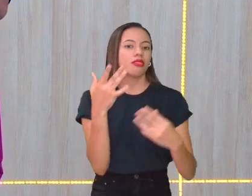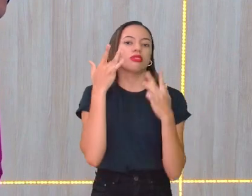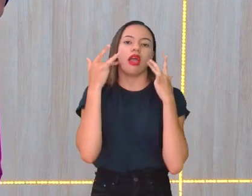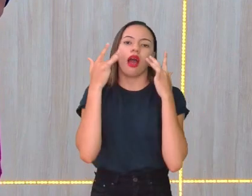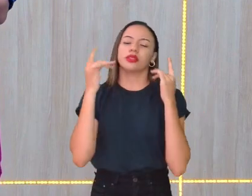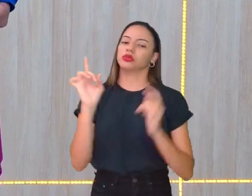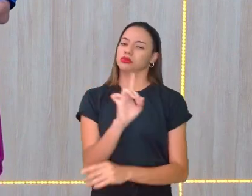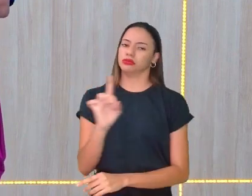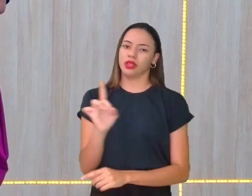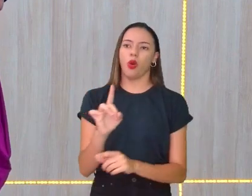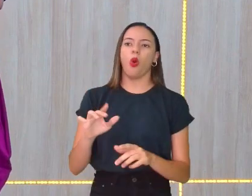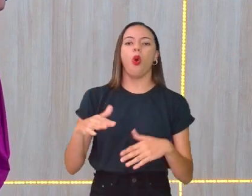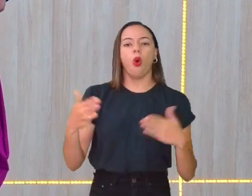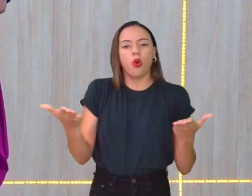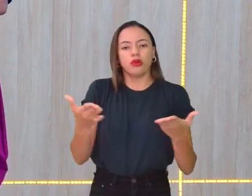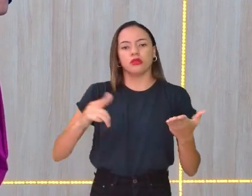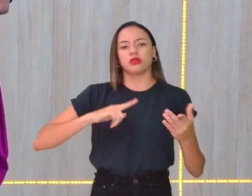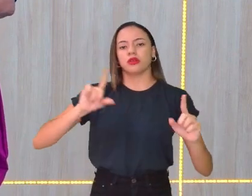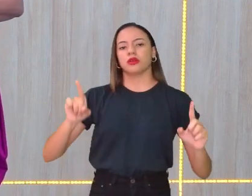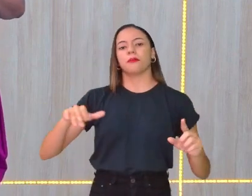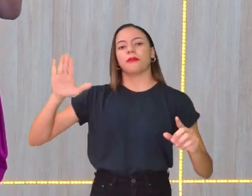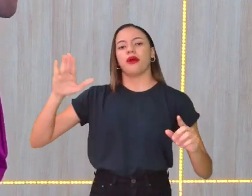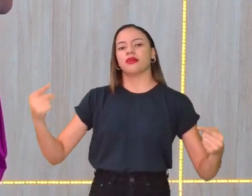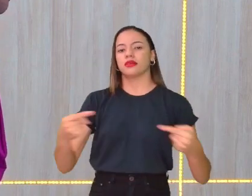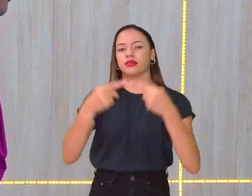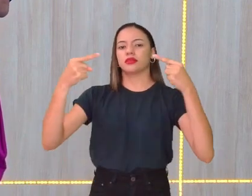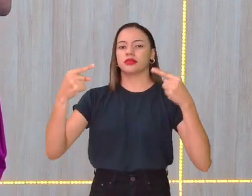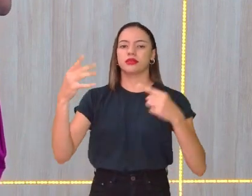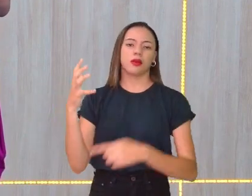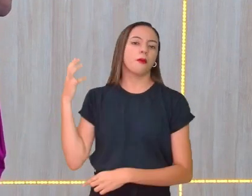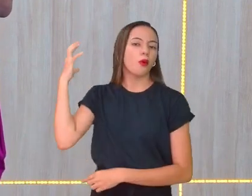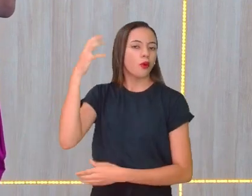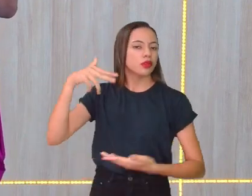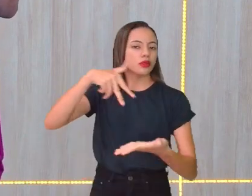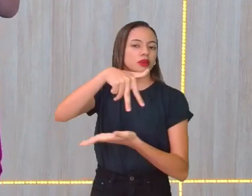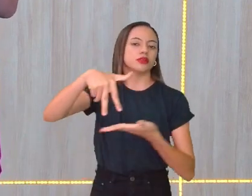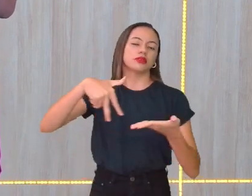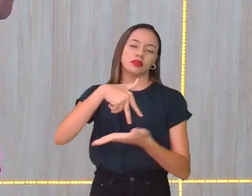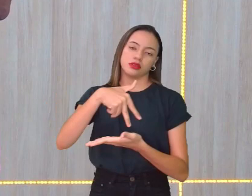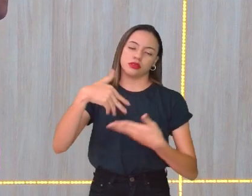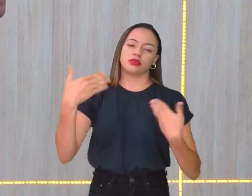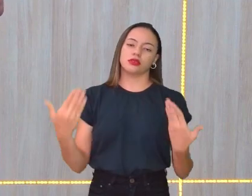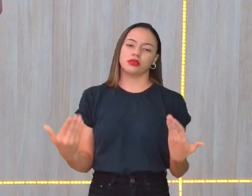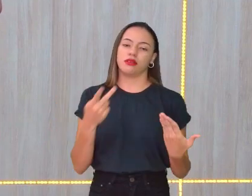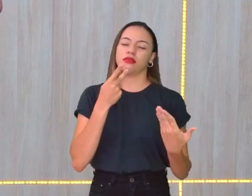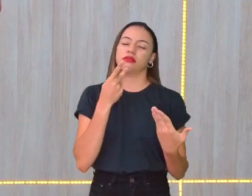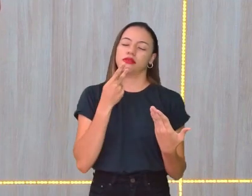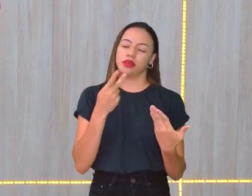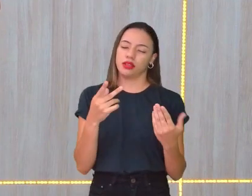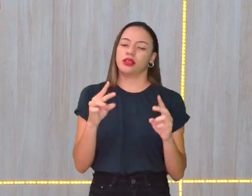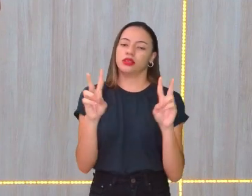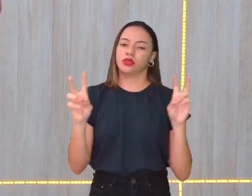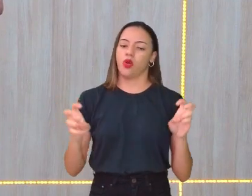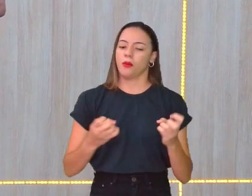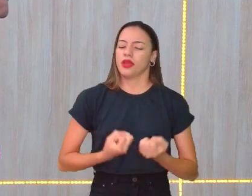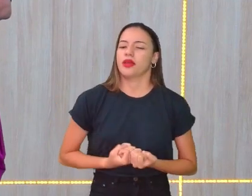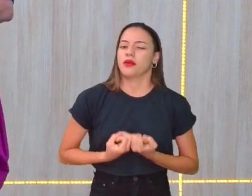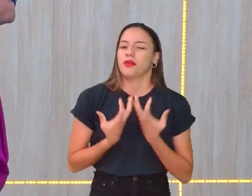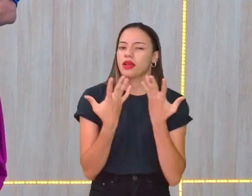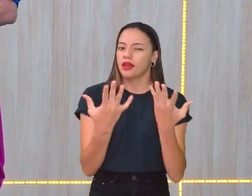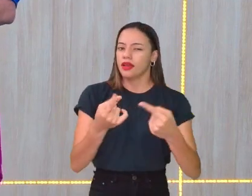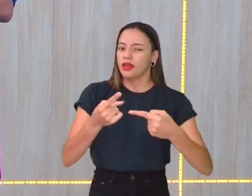dança, está mais música e dança. Tá? Então, a gente vai falar um pouquinho sobre essas manifestações do